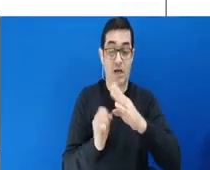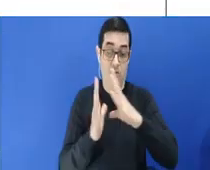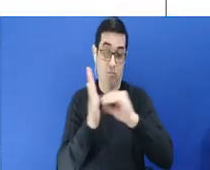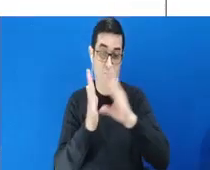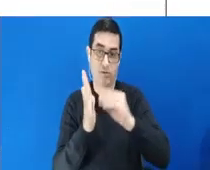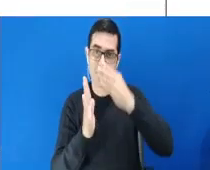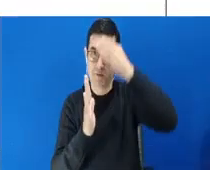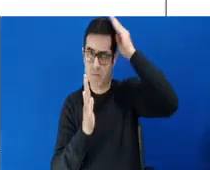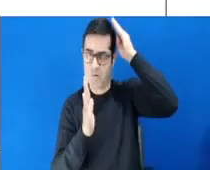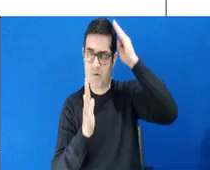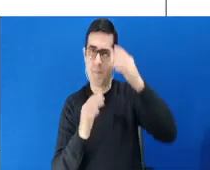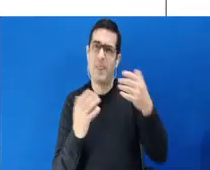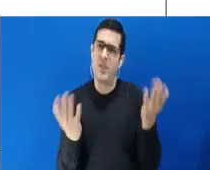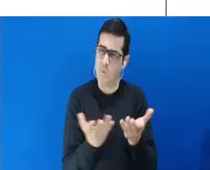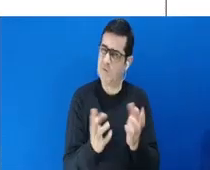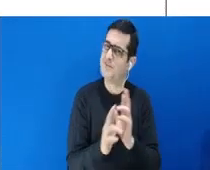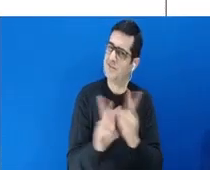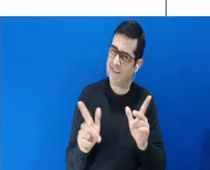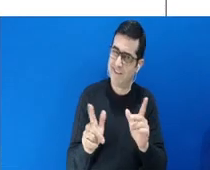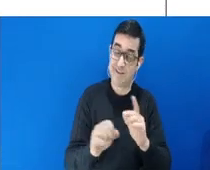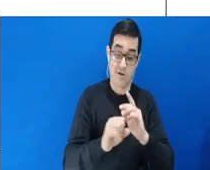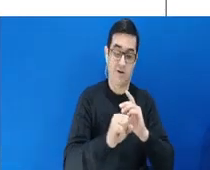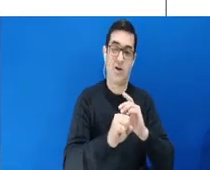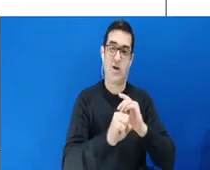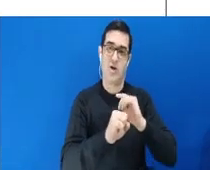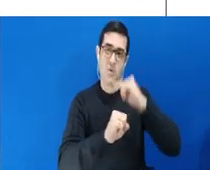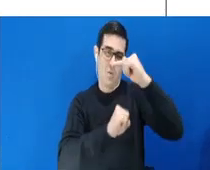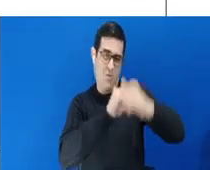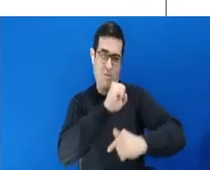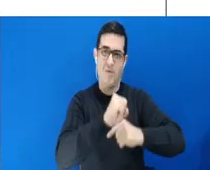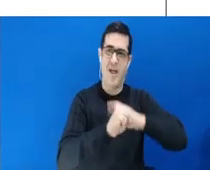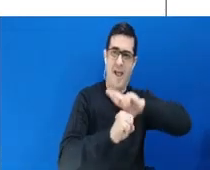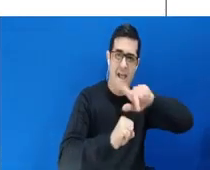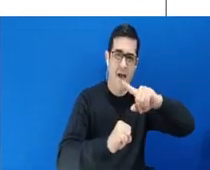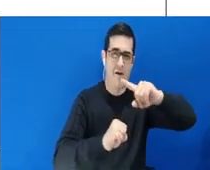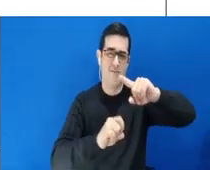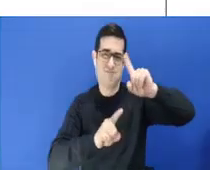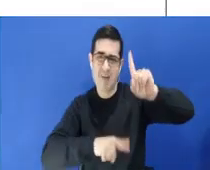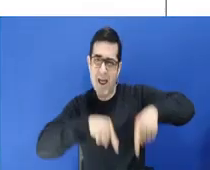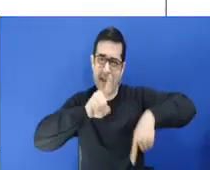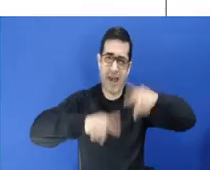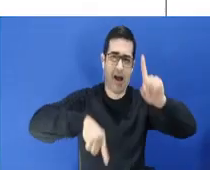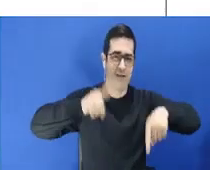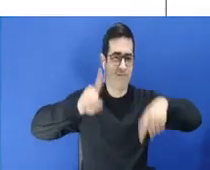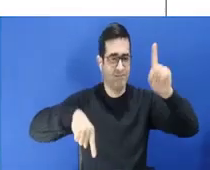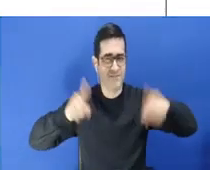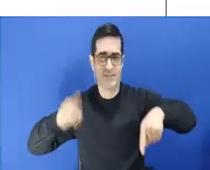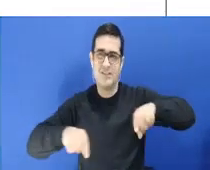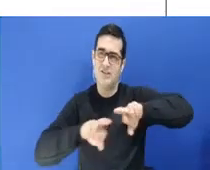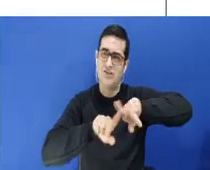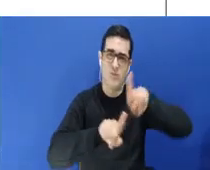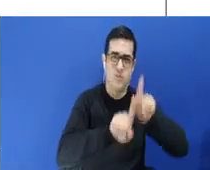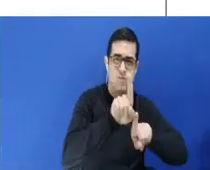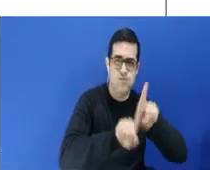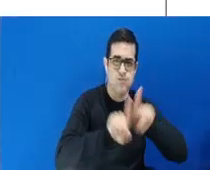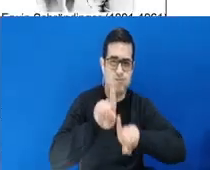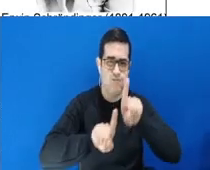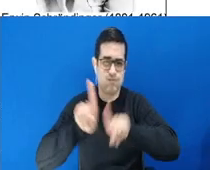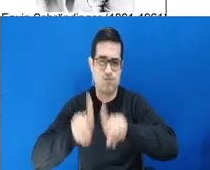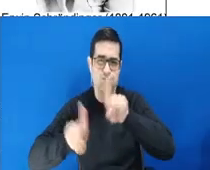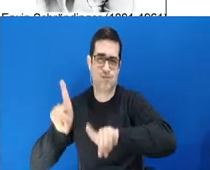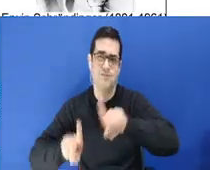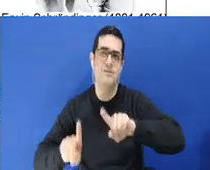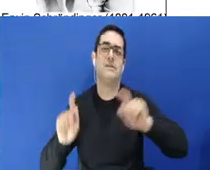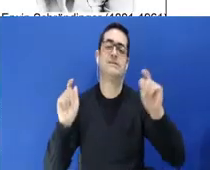mais estatístico, o modelo mais atual, então está mais relacionado, né, ao cálculo de probabilidade que a gente vai ver mais